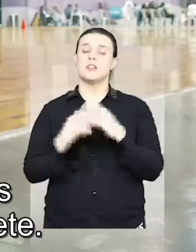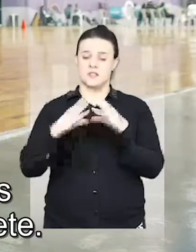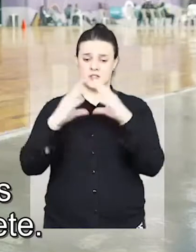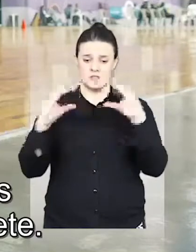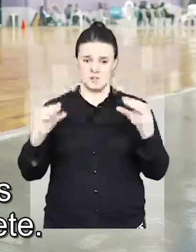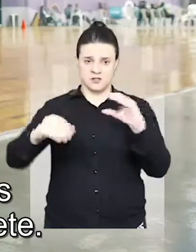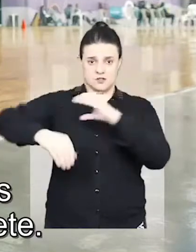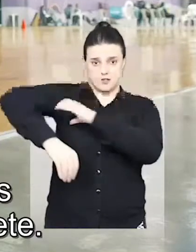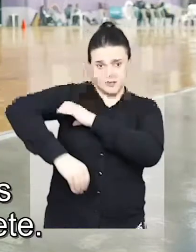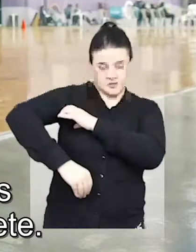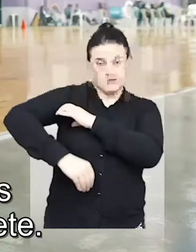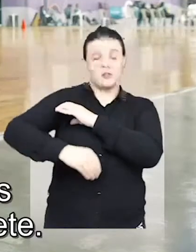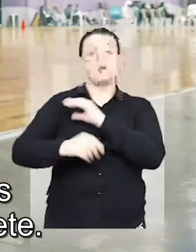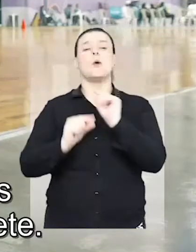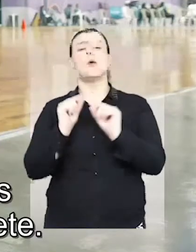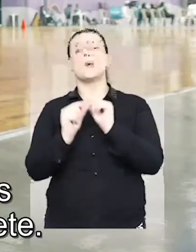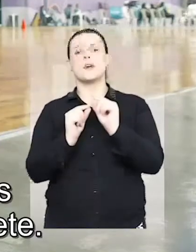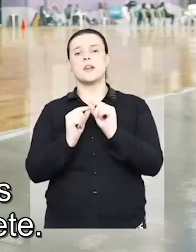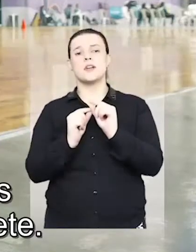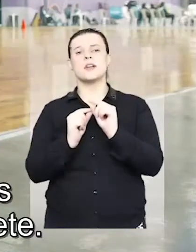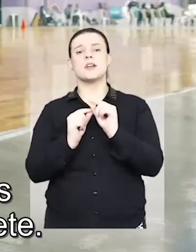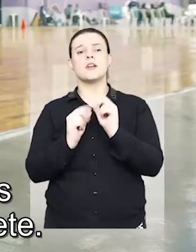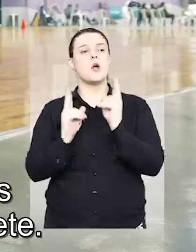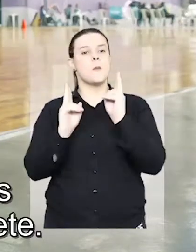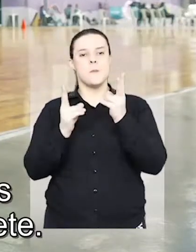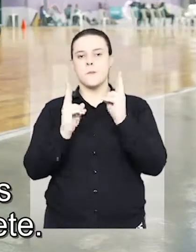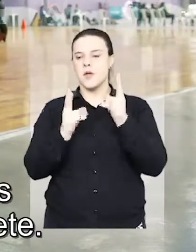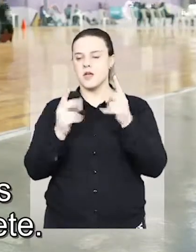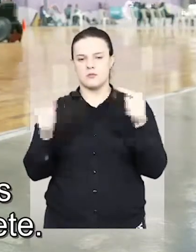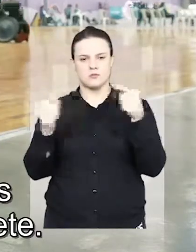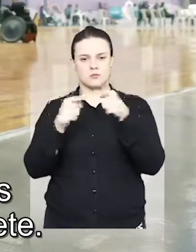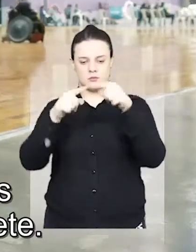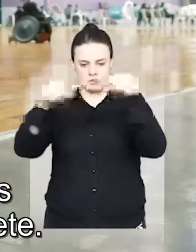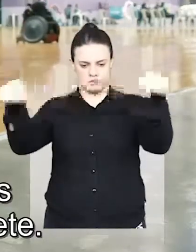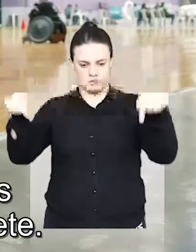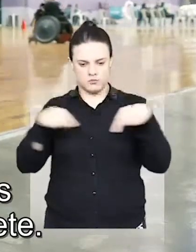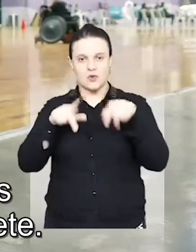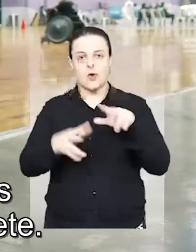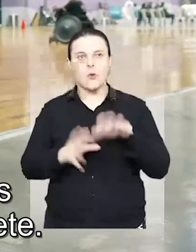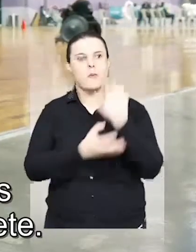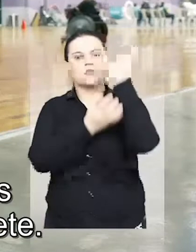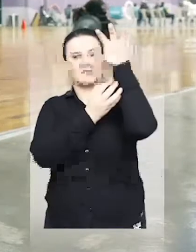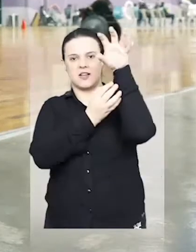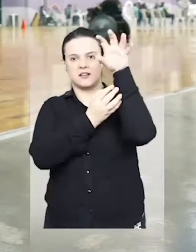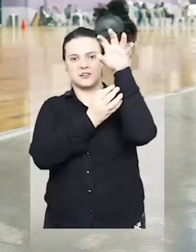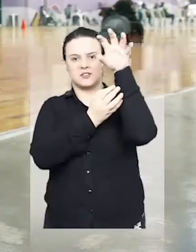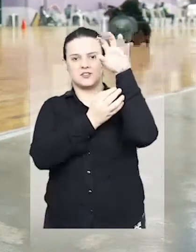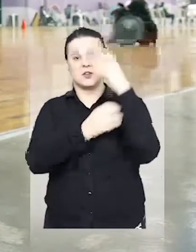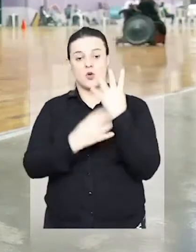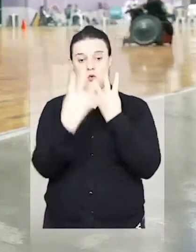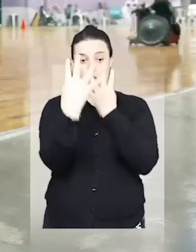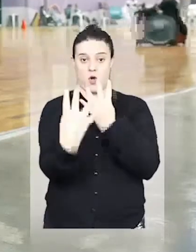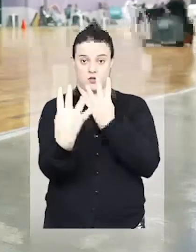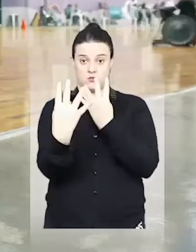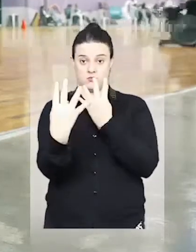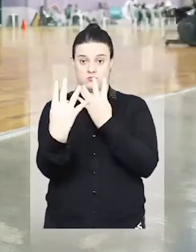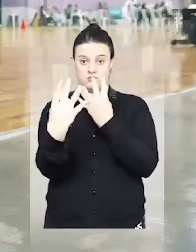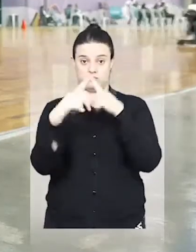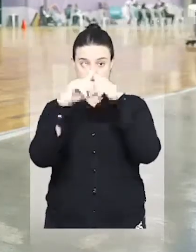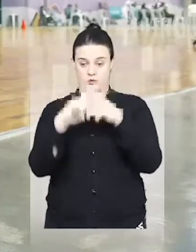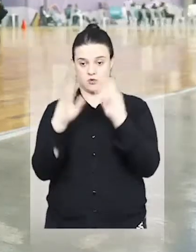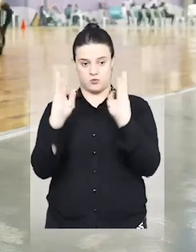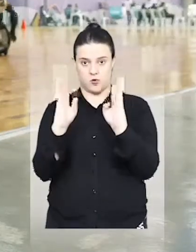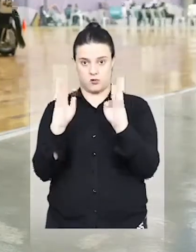Bem, o rugby ele é praticado nas mesmas dimensões de uma quadra de basquete. Jogam-se 4 contra